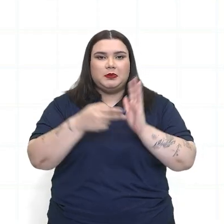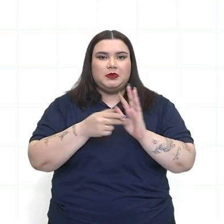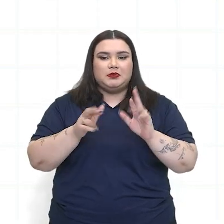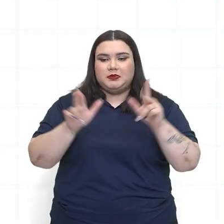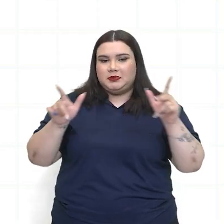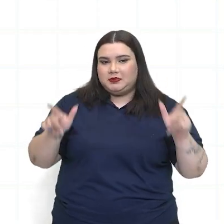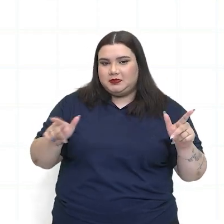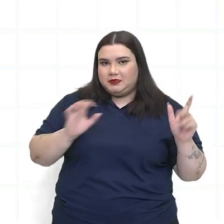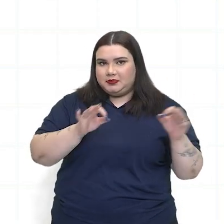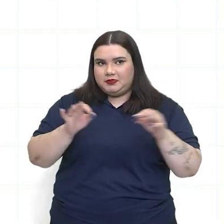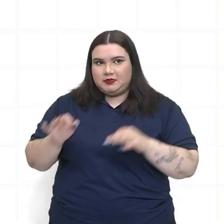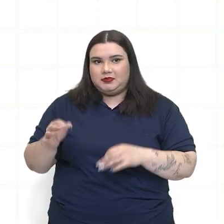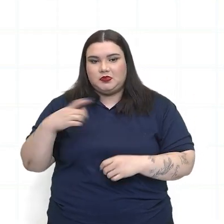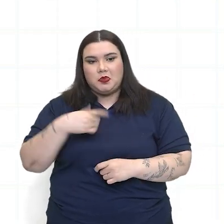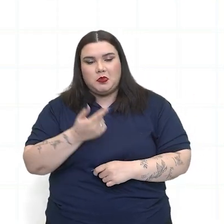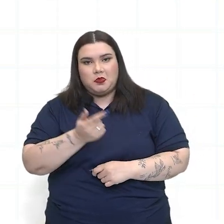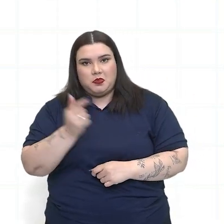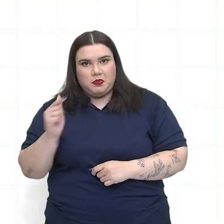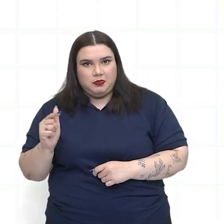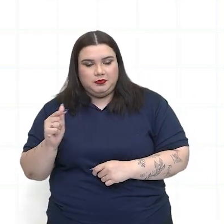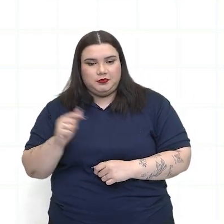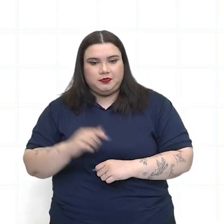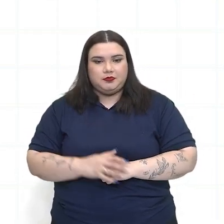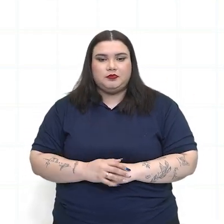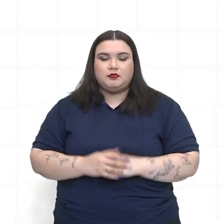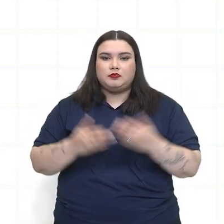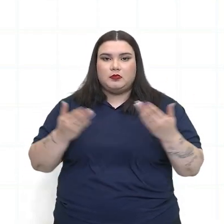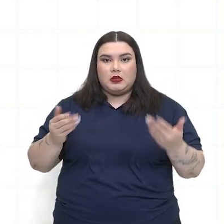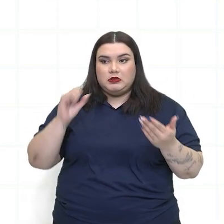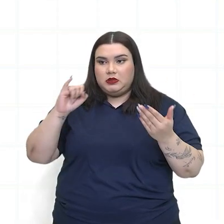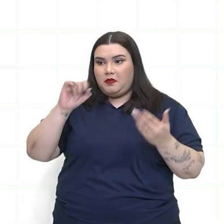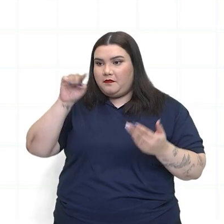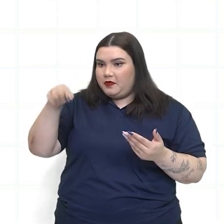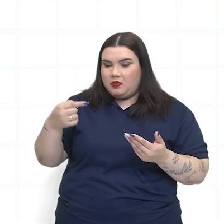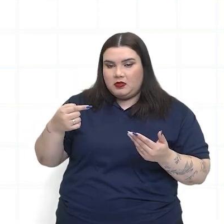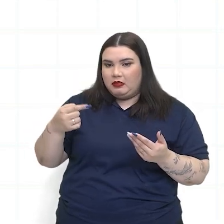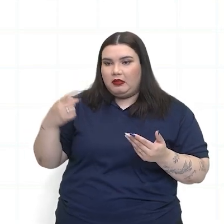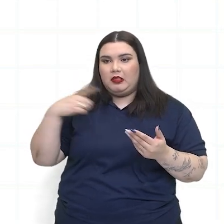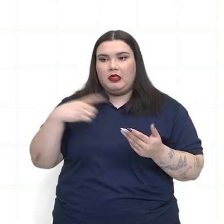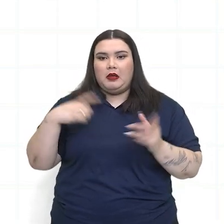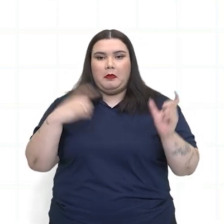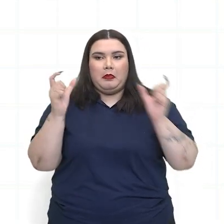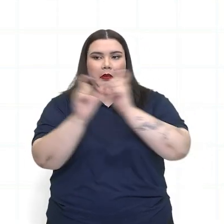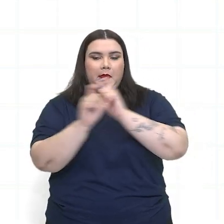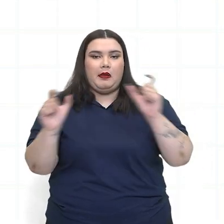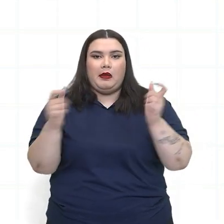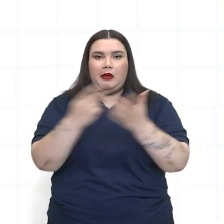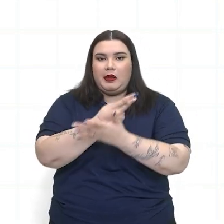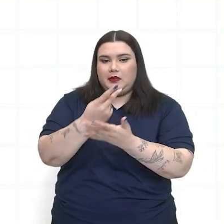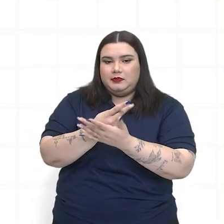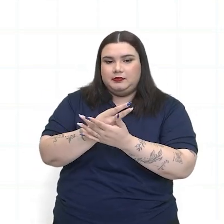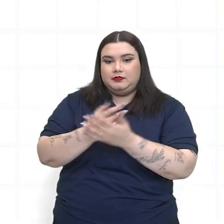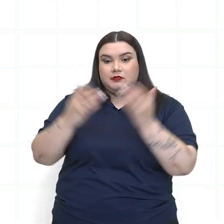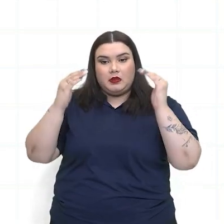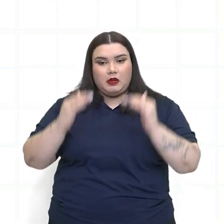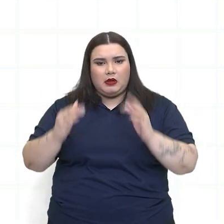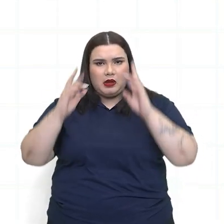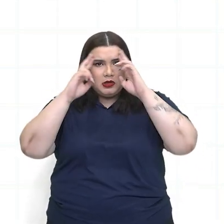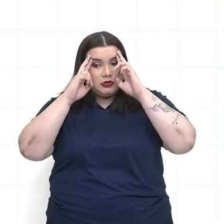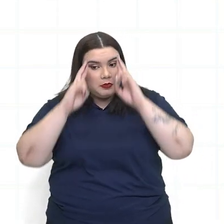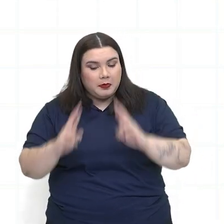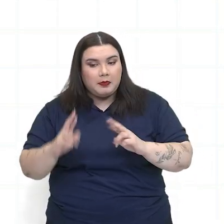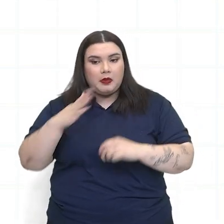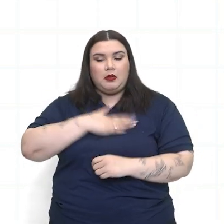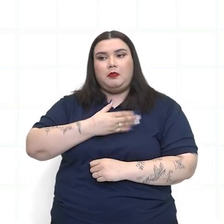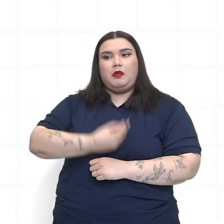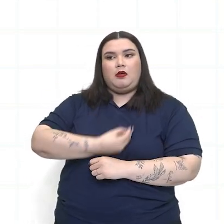sentido correto, um outro sentido, um sentido correto. Sem a vírgula, você diz exatamente o que não queria dizer. Respeite a minha